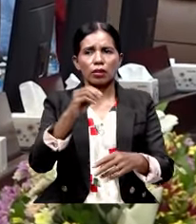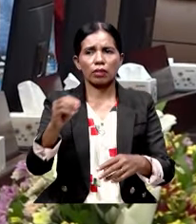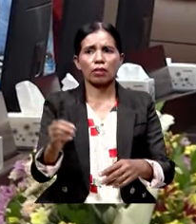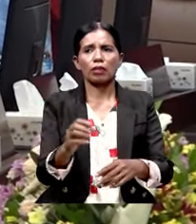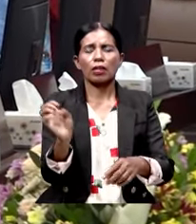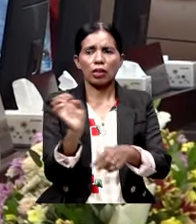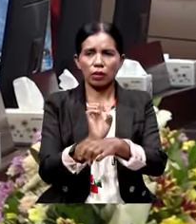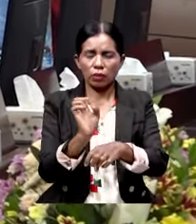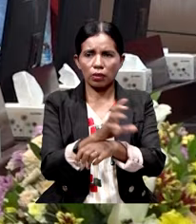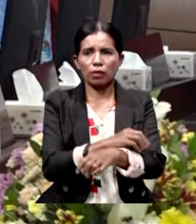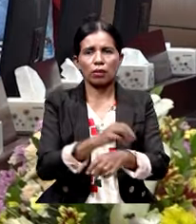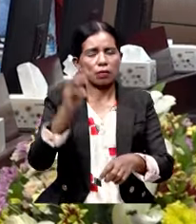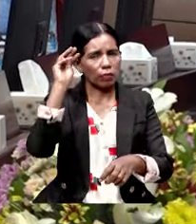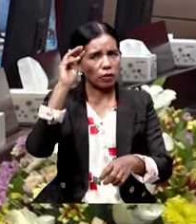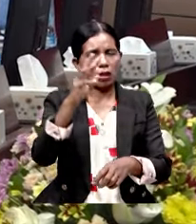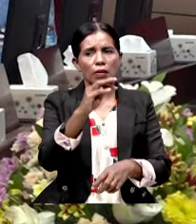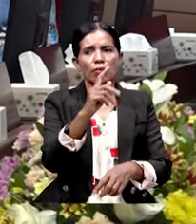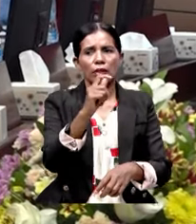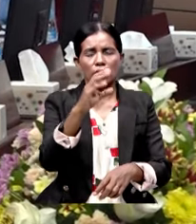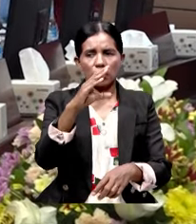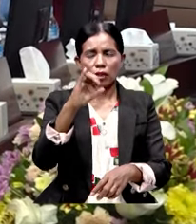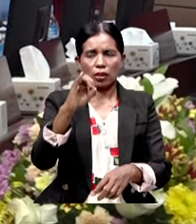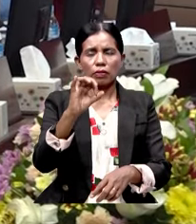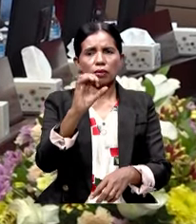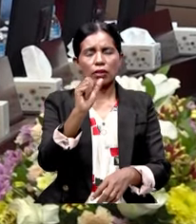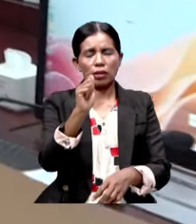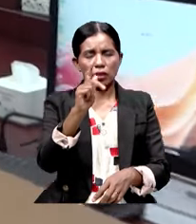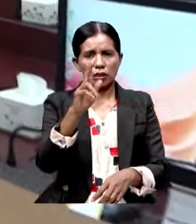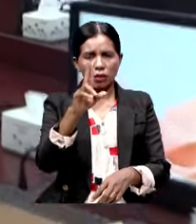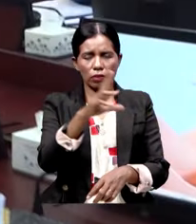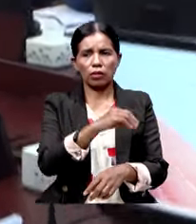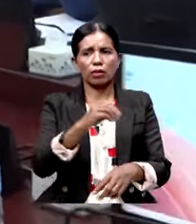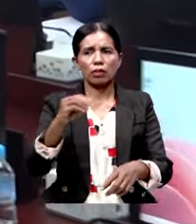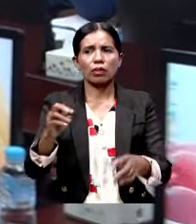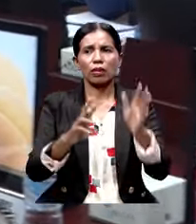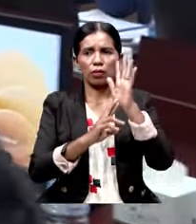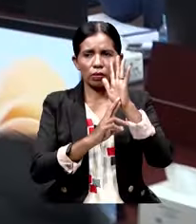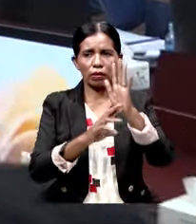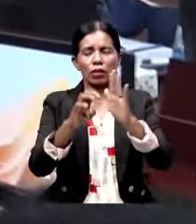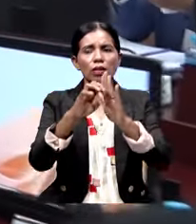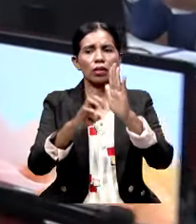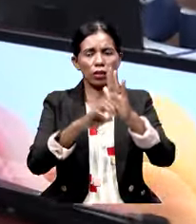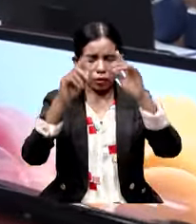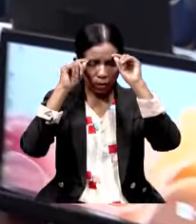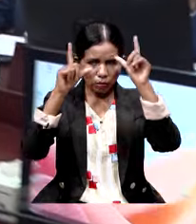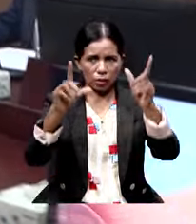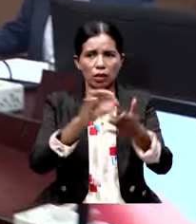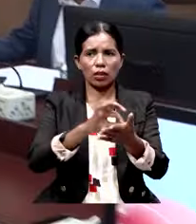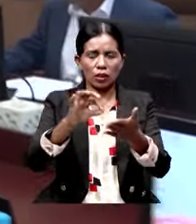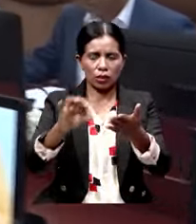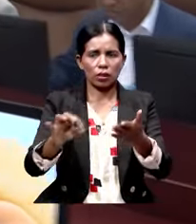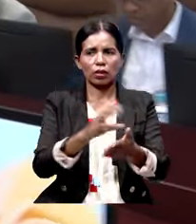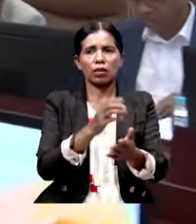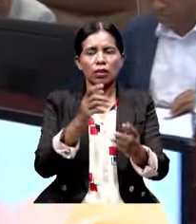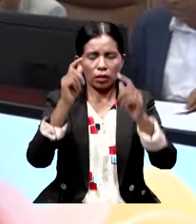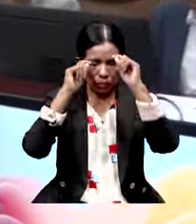assunto econômico no ministro Turismo no Ambiente, Francisco Calbó de Lai. Ori representa Estado Timor-Leste a tua assina protocolo